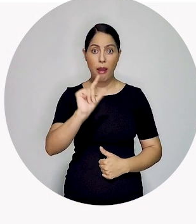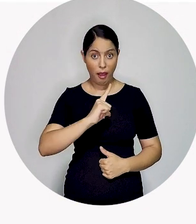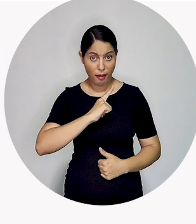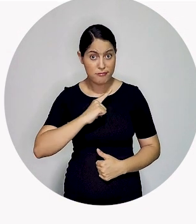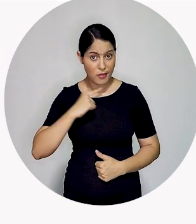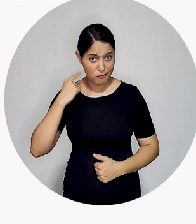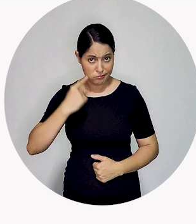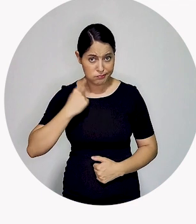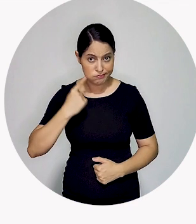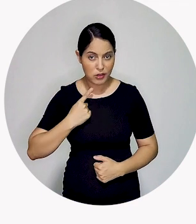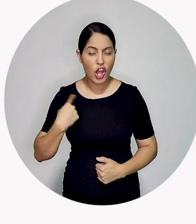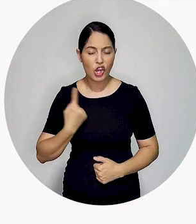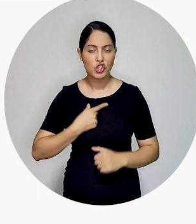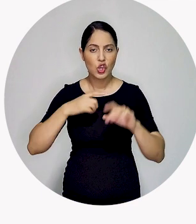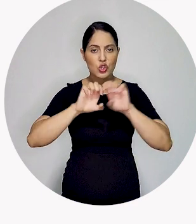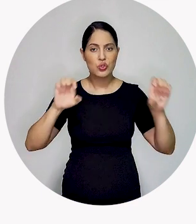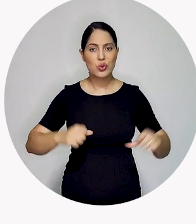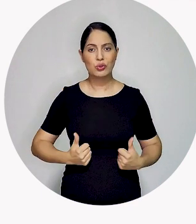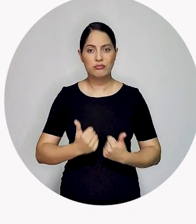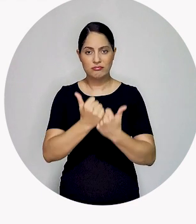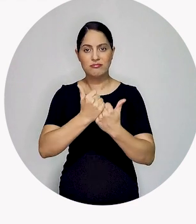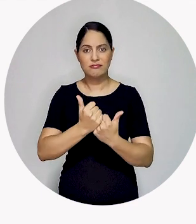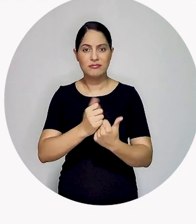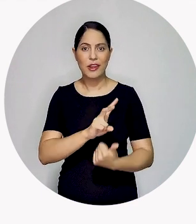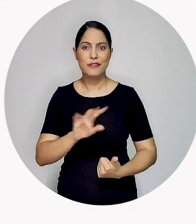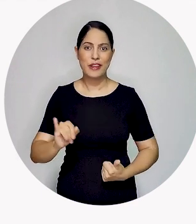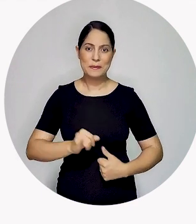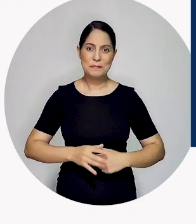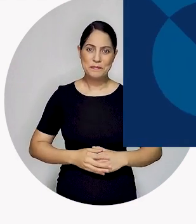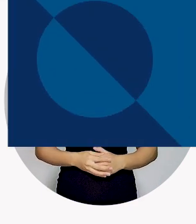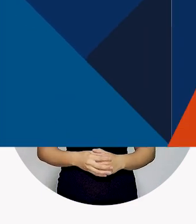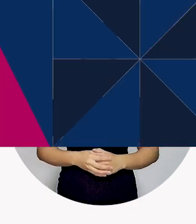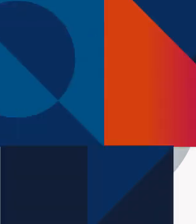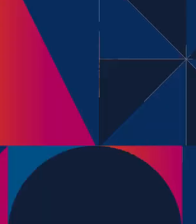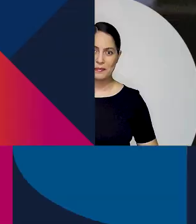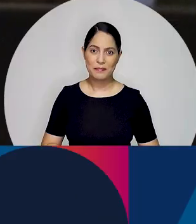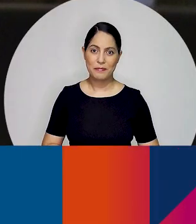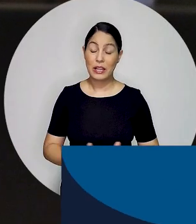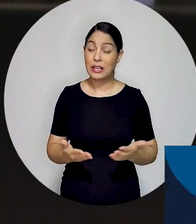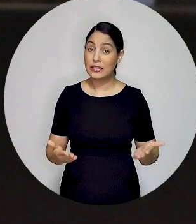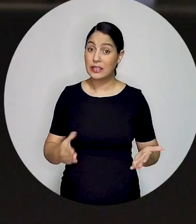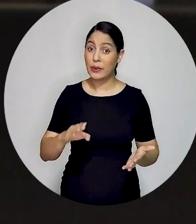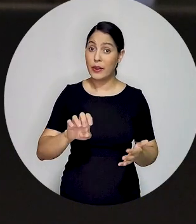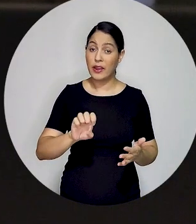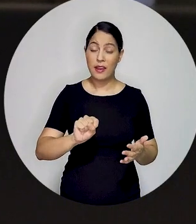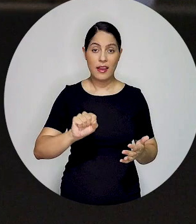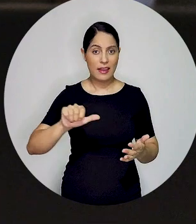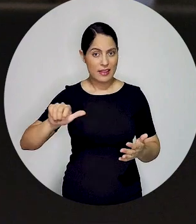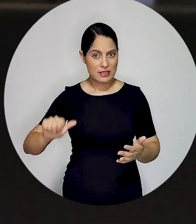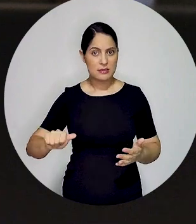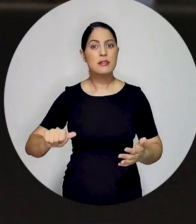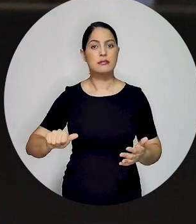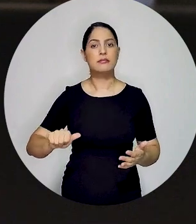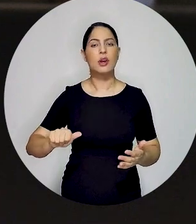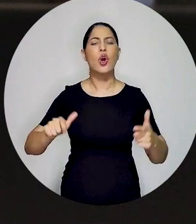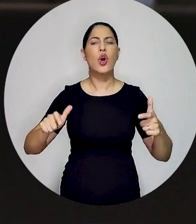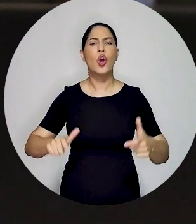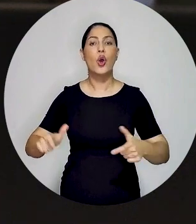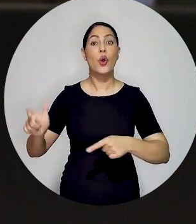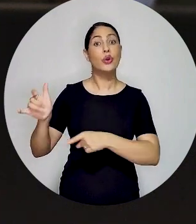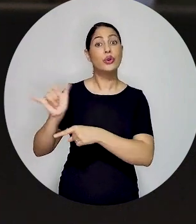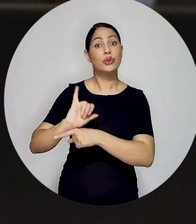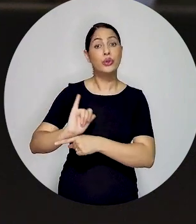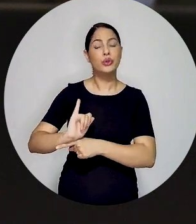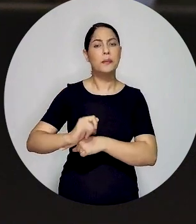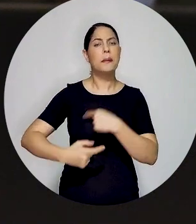país onde houver um advogado ou uma advogada atuando. Fecha aspas. A Escola Superior de Advocacia